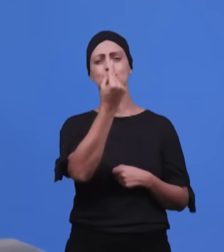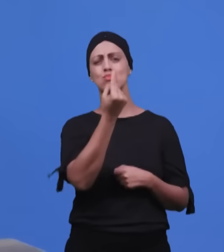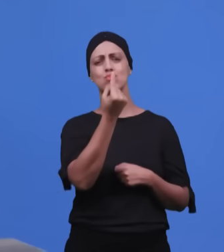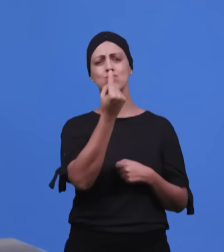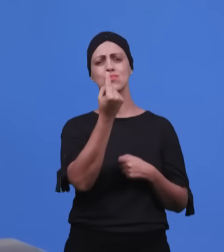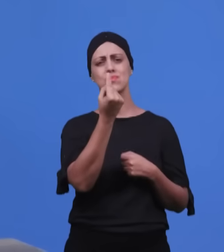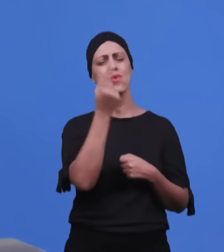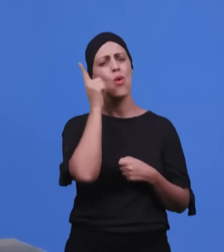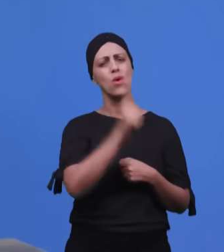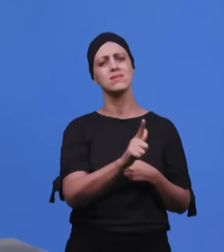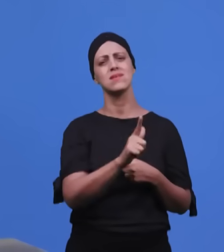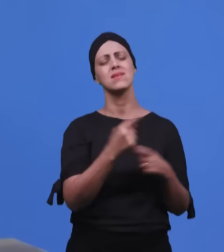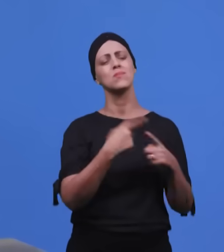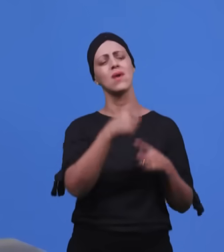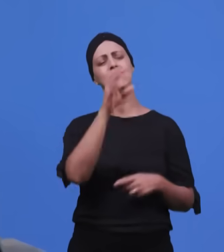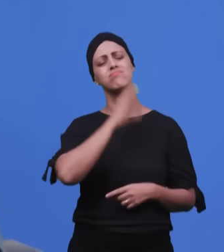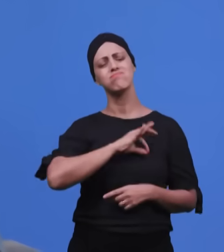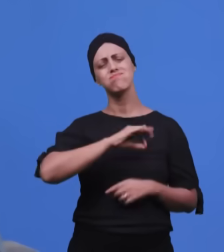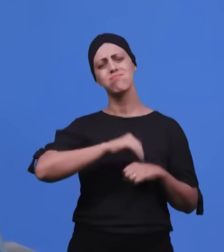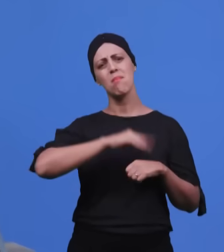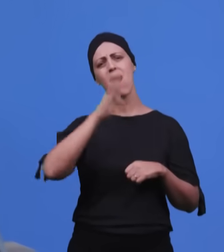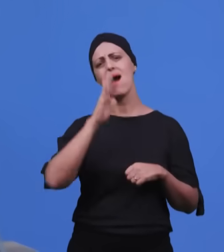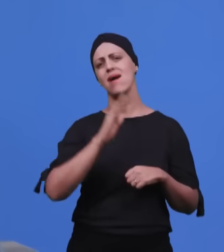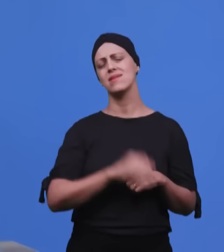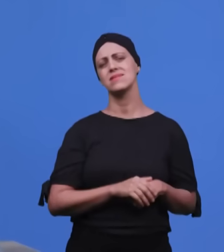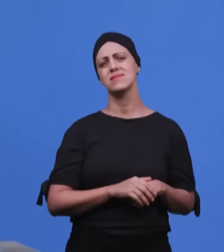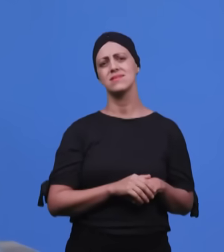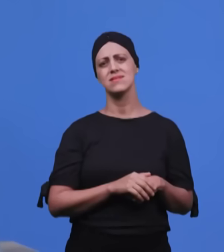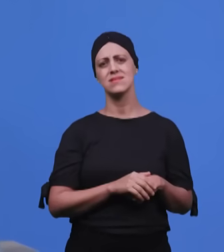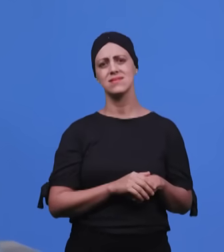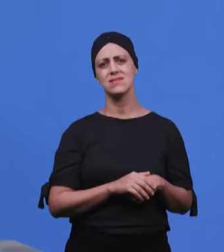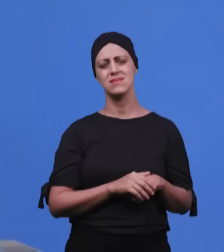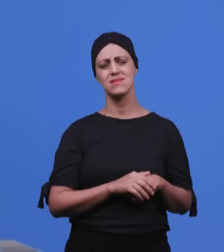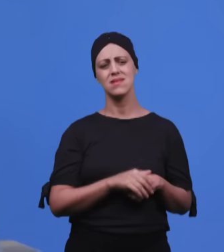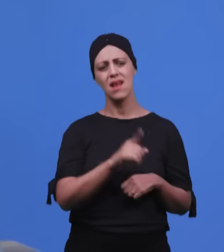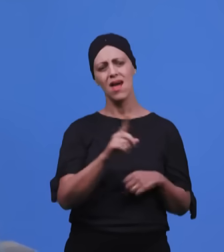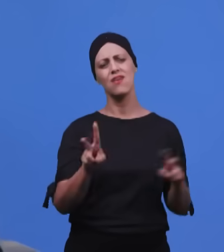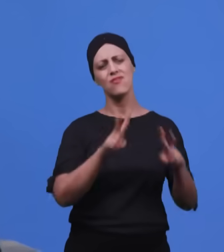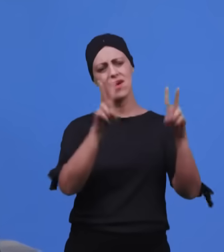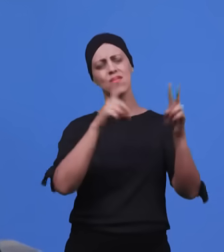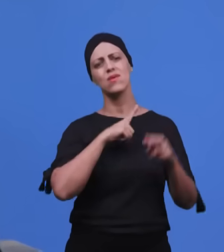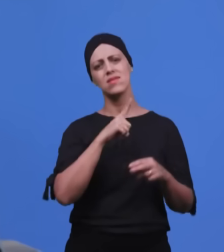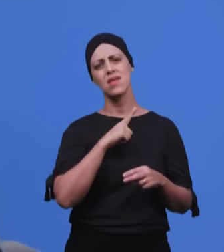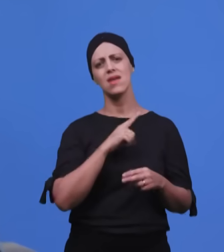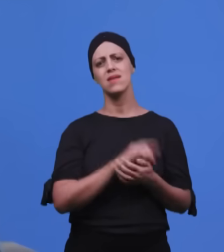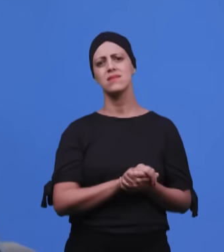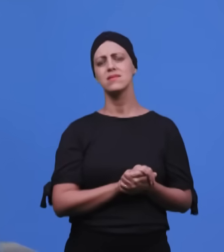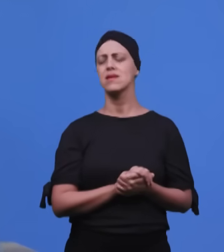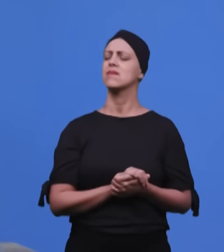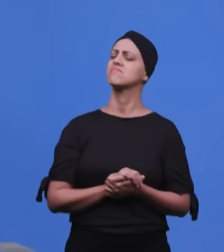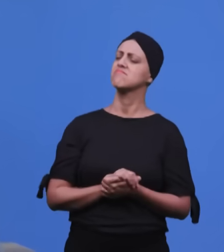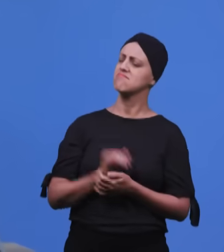concorrer Essa vaga eu preciso porque ela paga muito mais e eu lá você muito valorizado